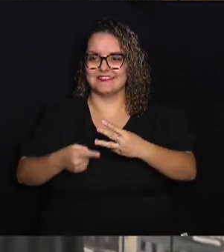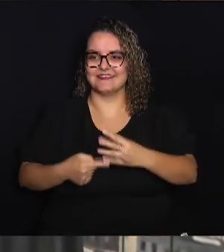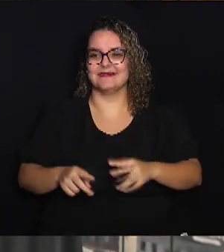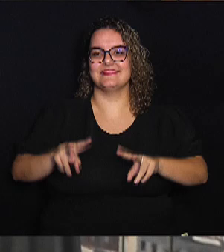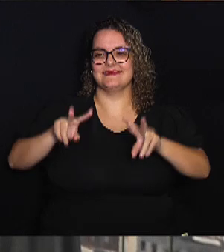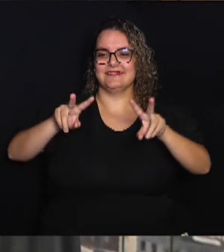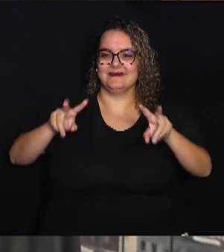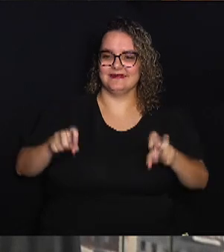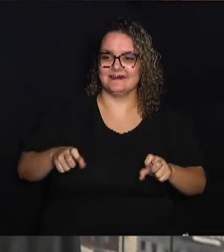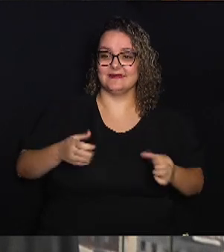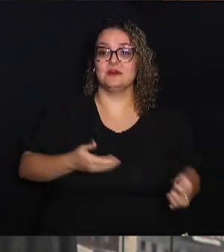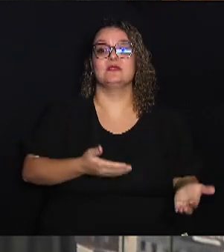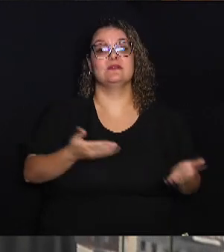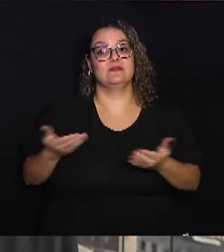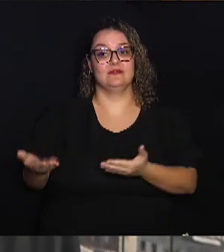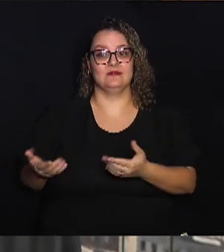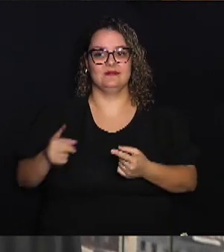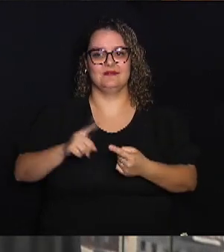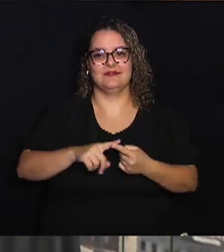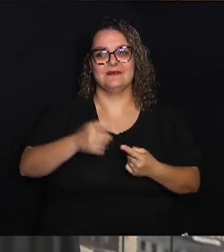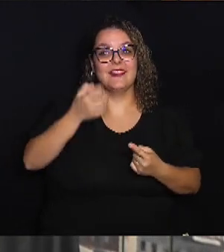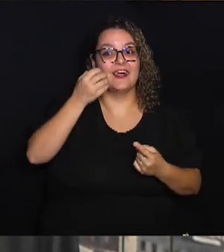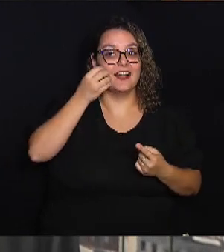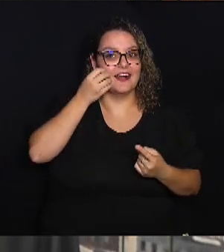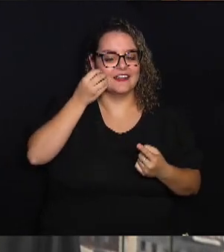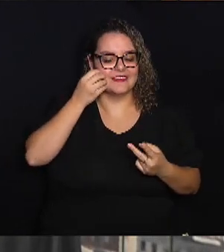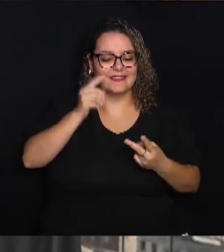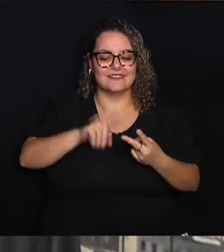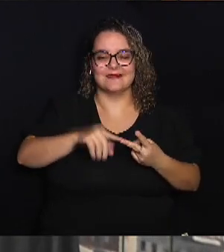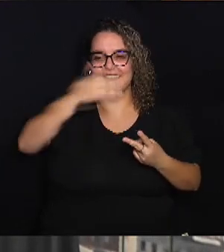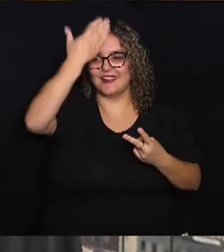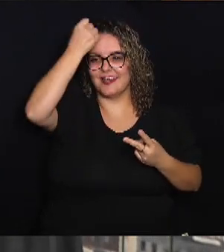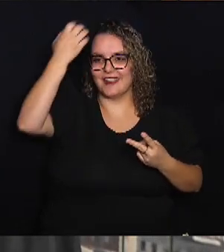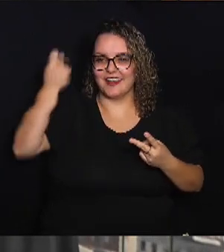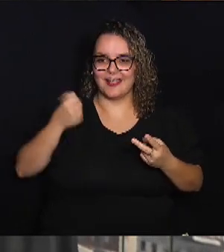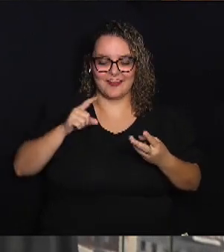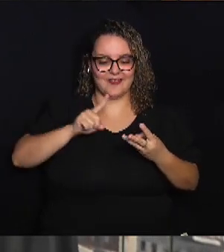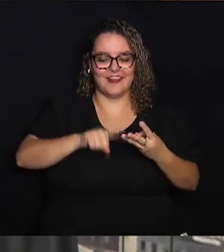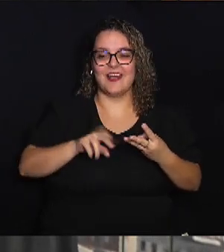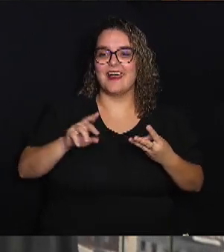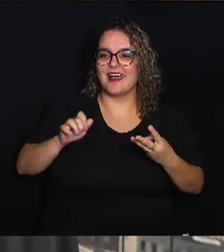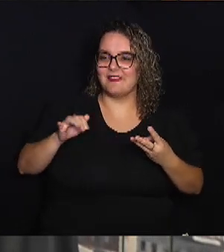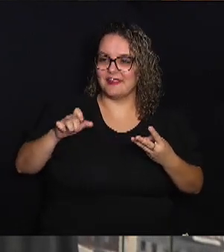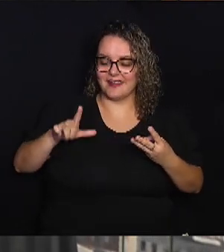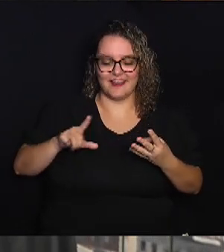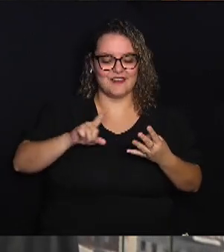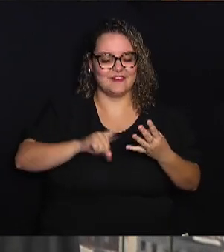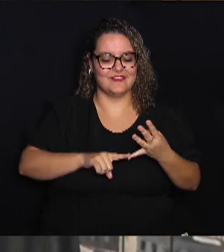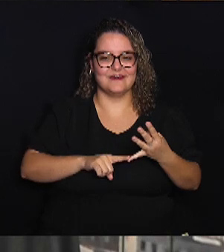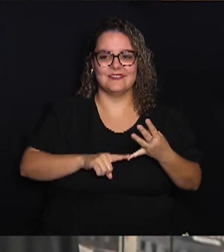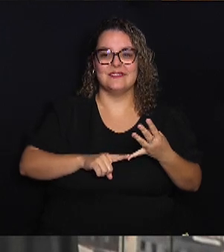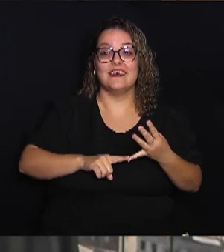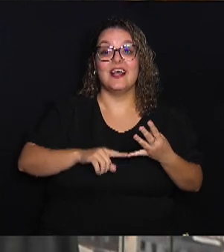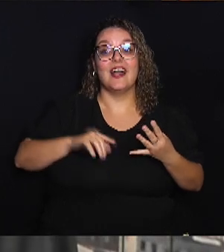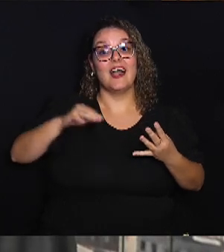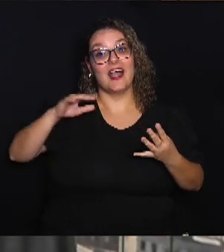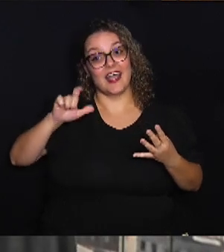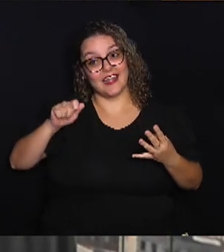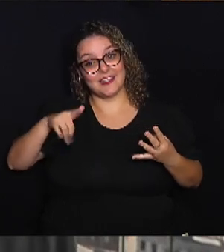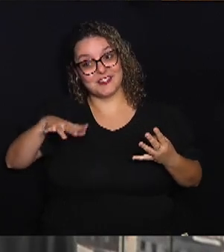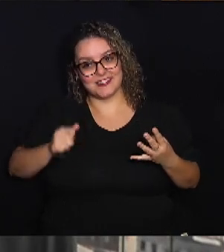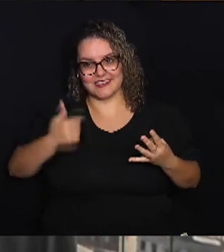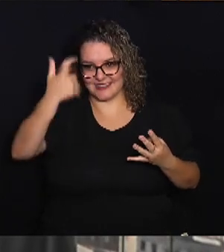como apresentadores André Aranha, Rúbia de Oliveira, Rafael Turati, Alexandra Dias e